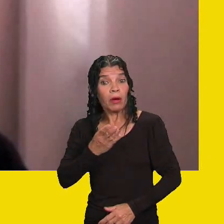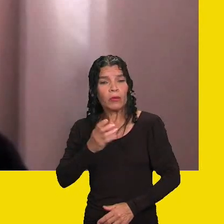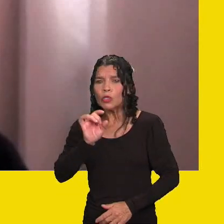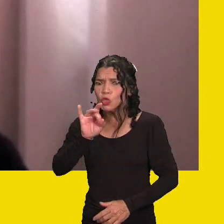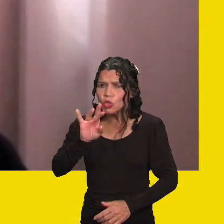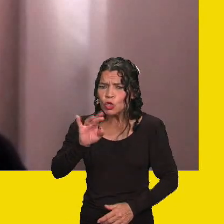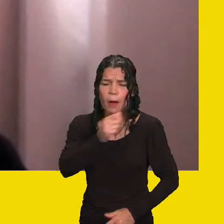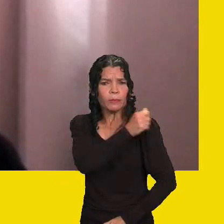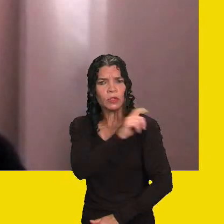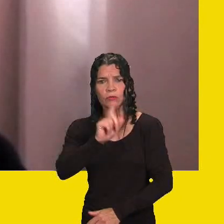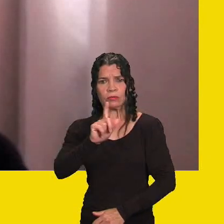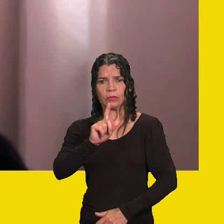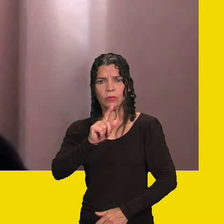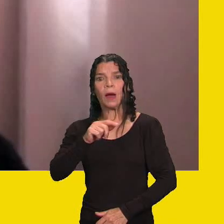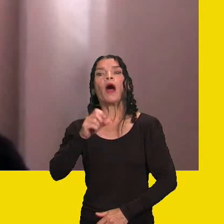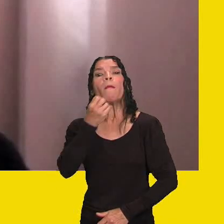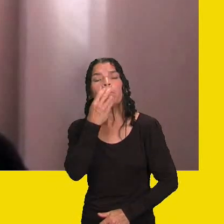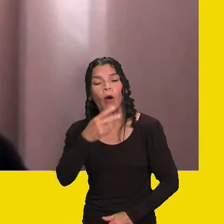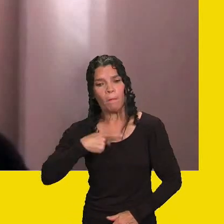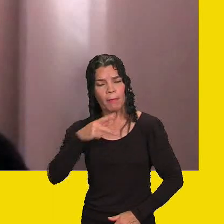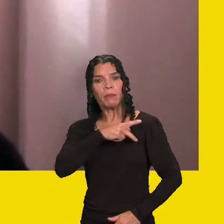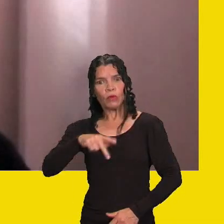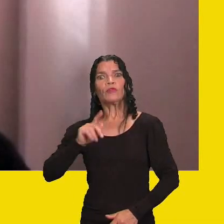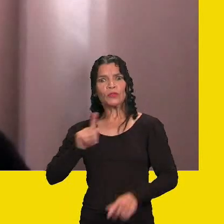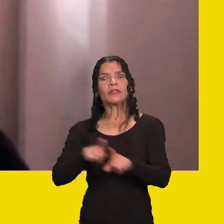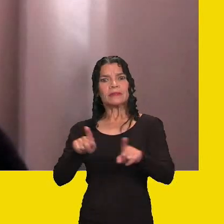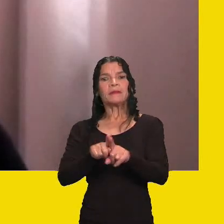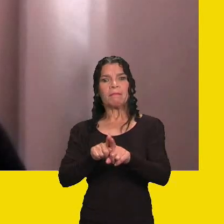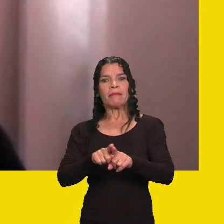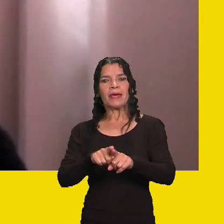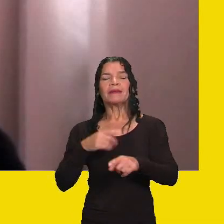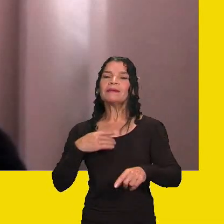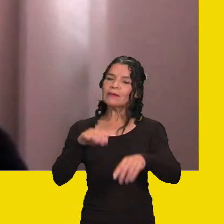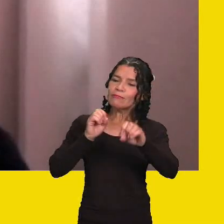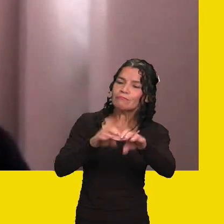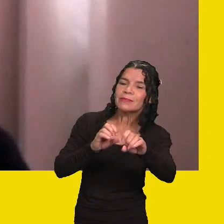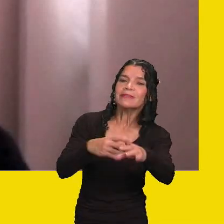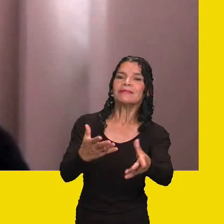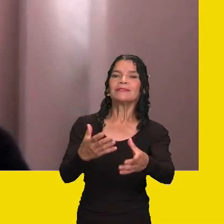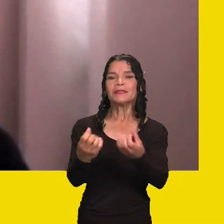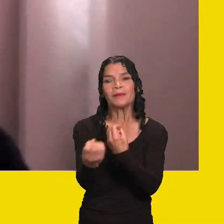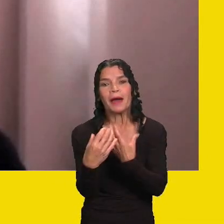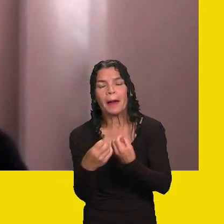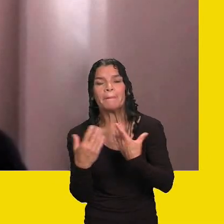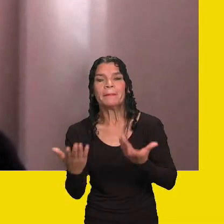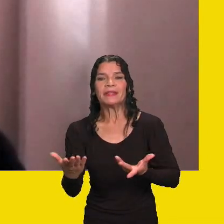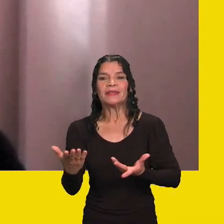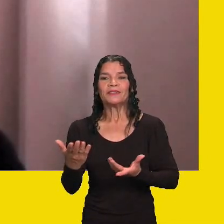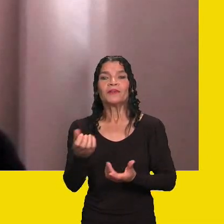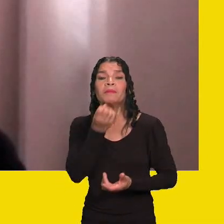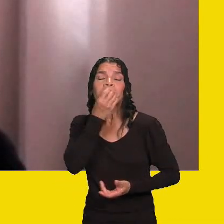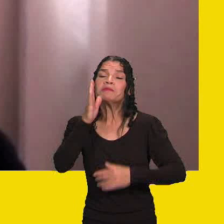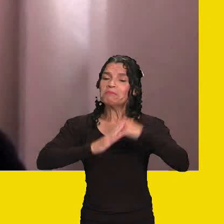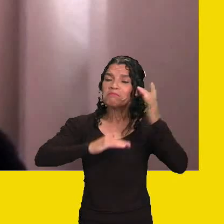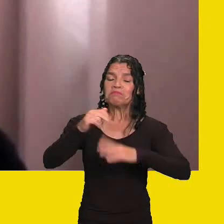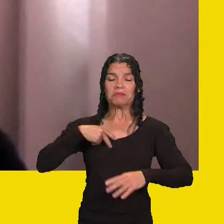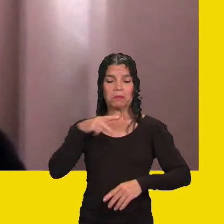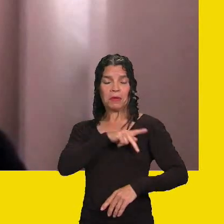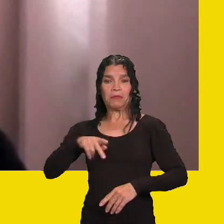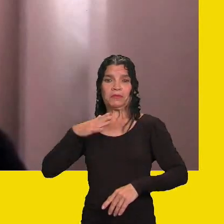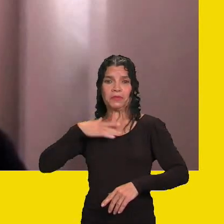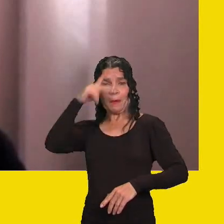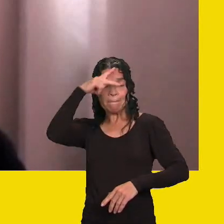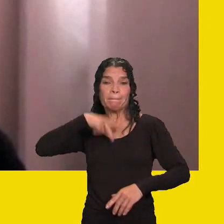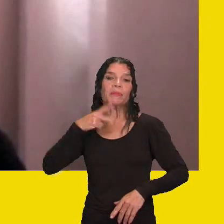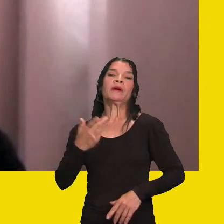mas enquanto professora, enquanto formadora, enquanto formação para mim, foi muito bom, tá?